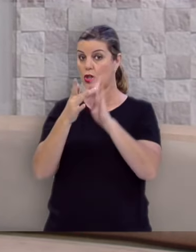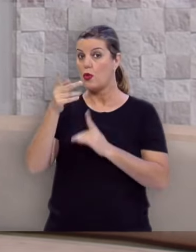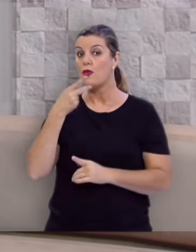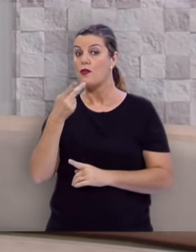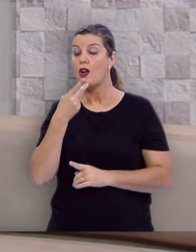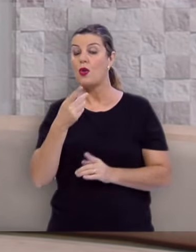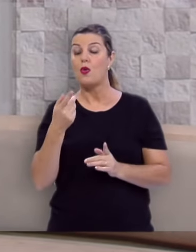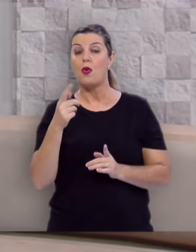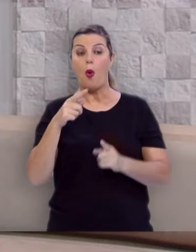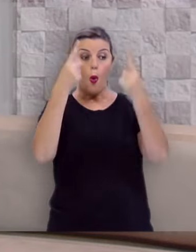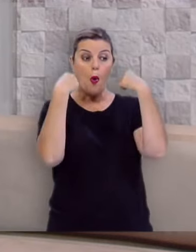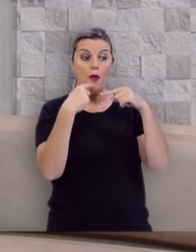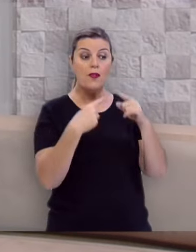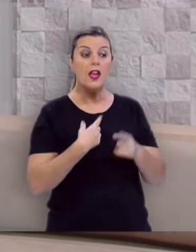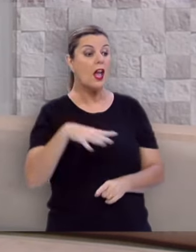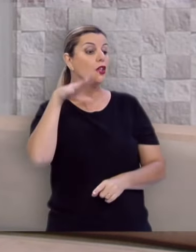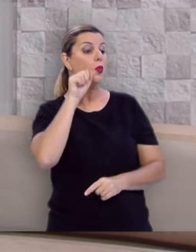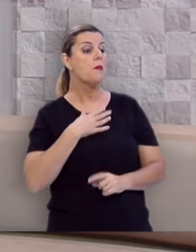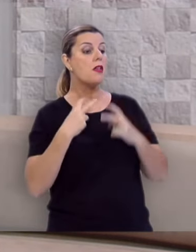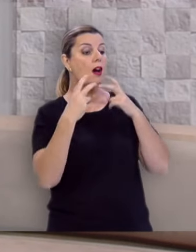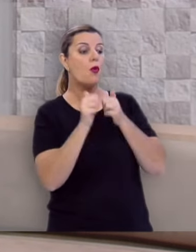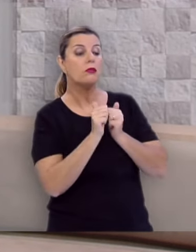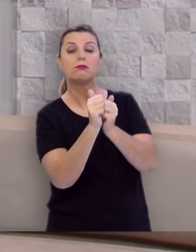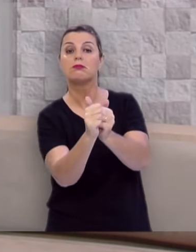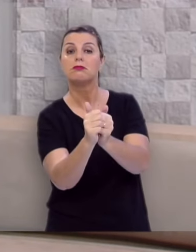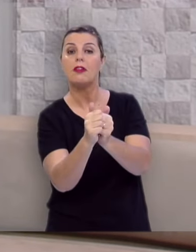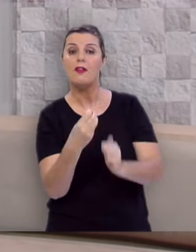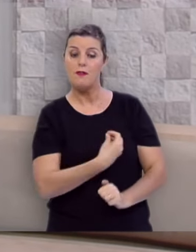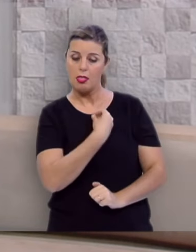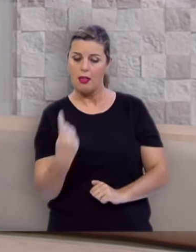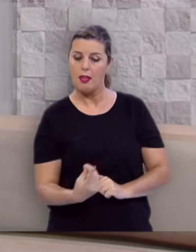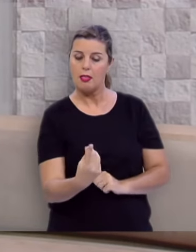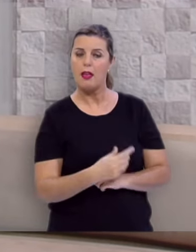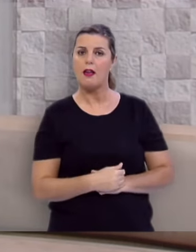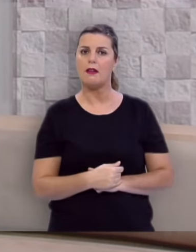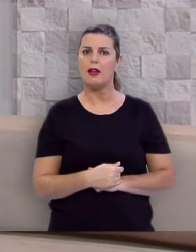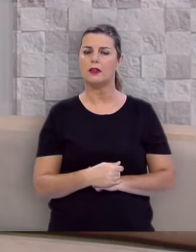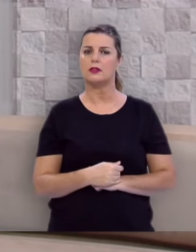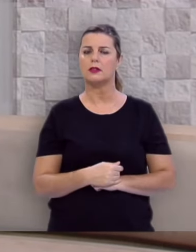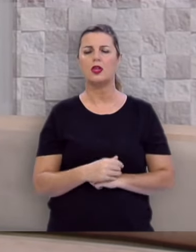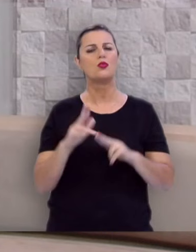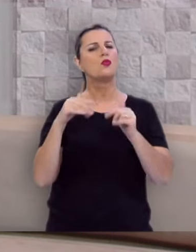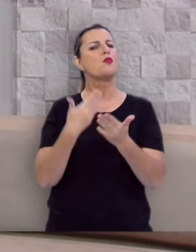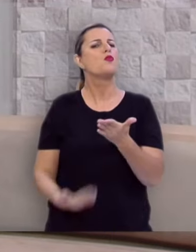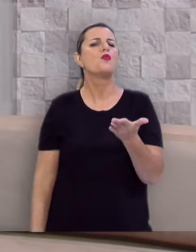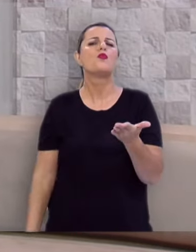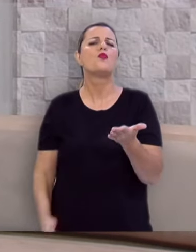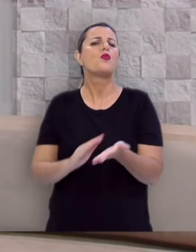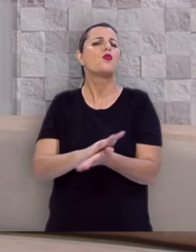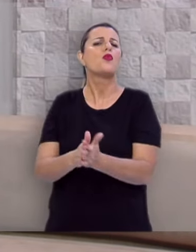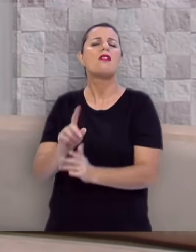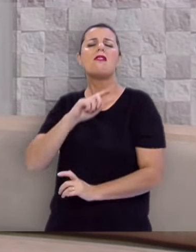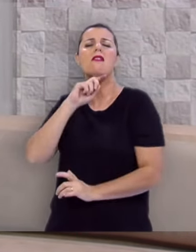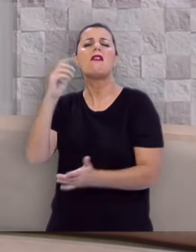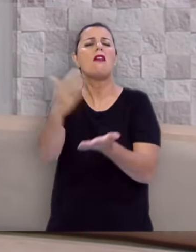ovelhas ouvem a minha voz e me seguem. Eu lhes dou a vida eterna e elas jamais perecerão.